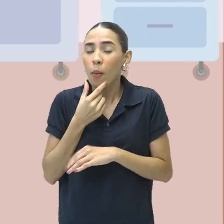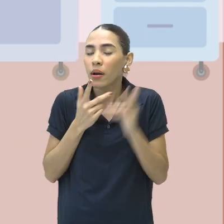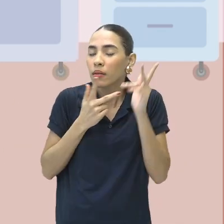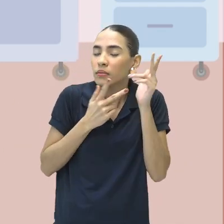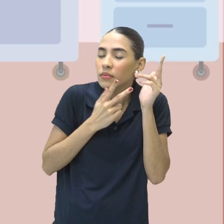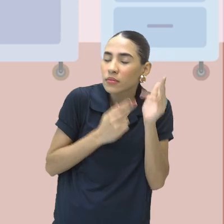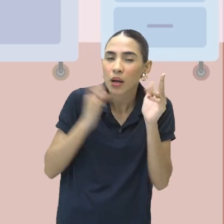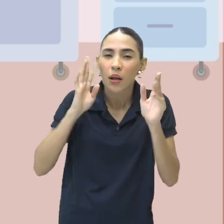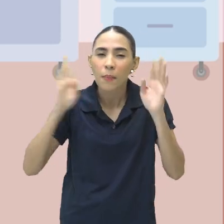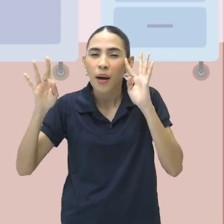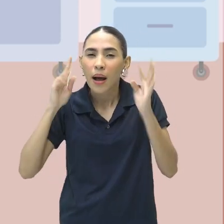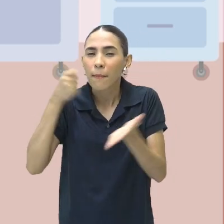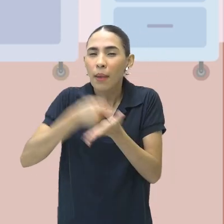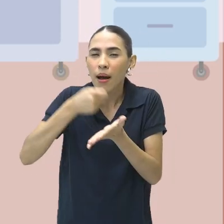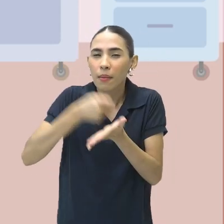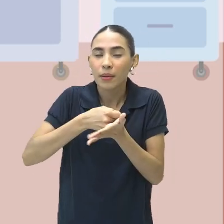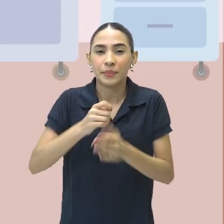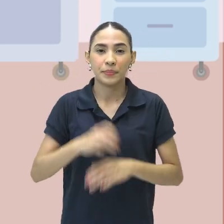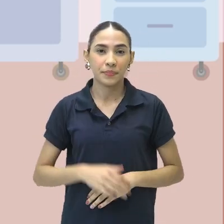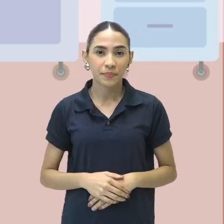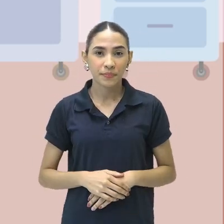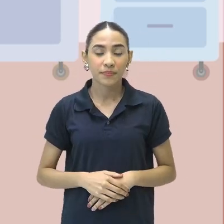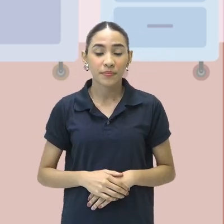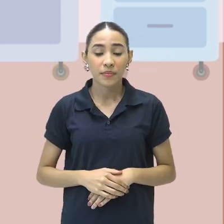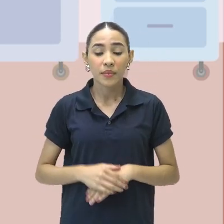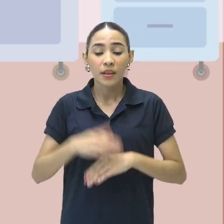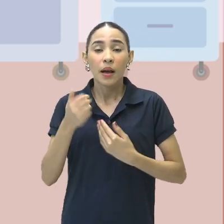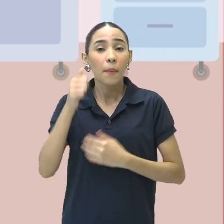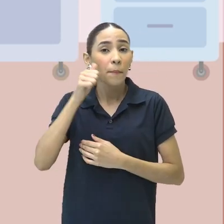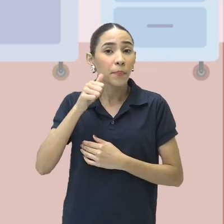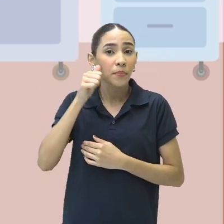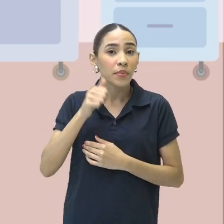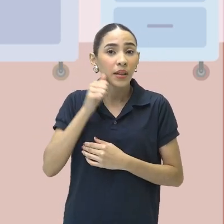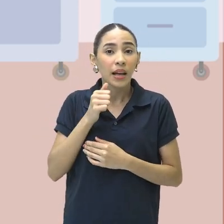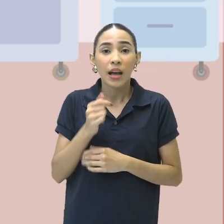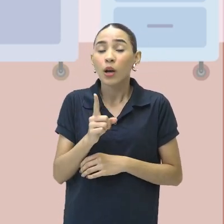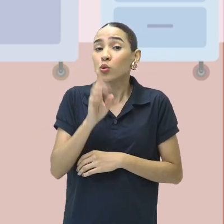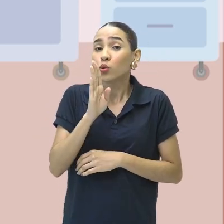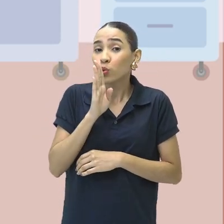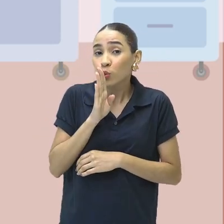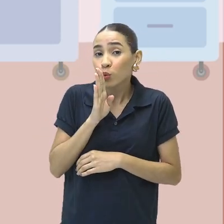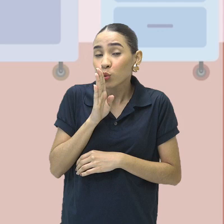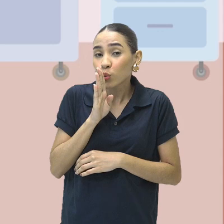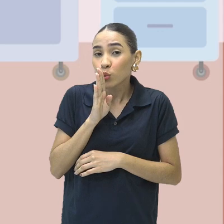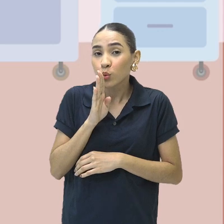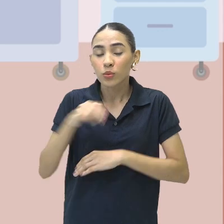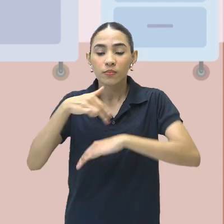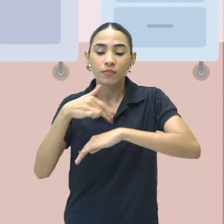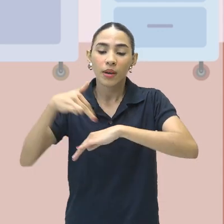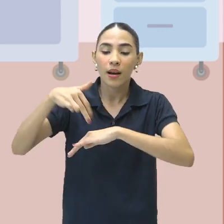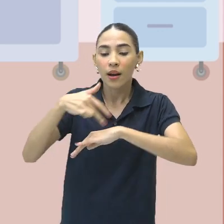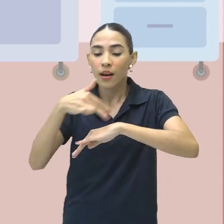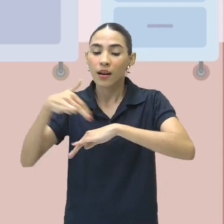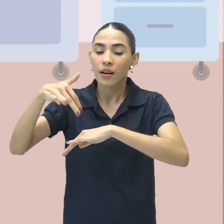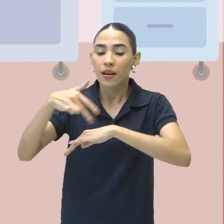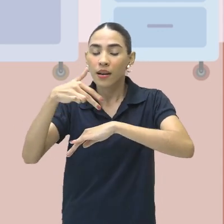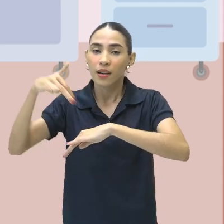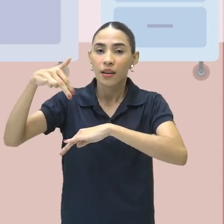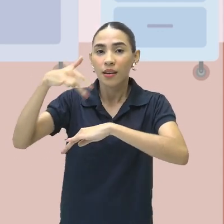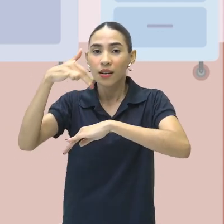com novas exigências. E descalça, para não fazer barulho, subiu a longa escada da